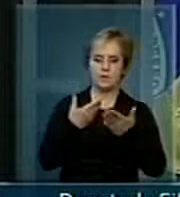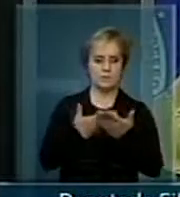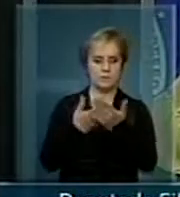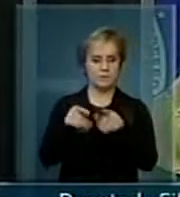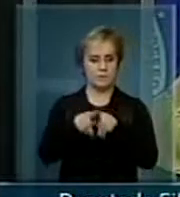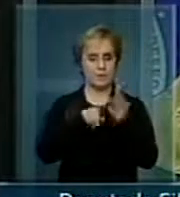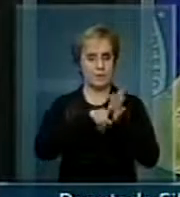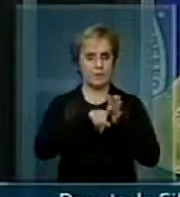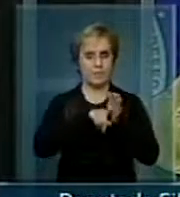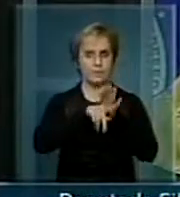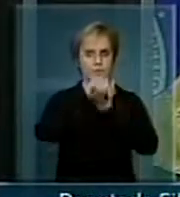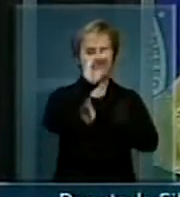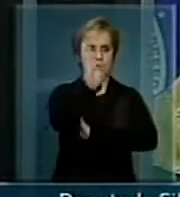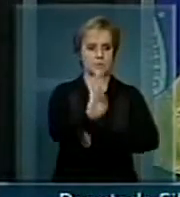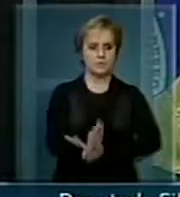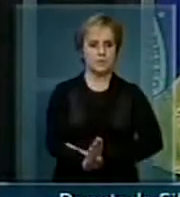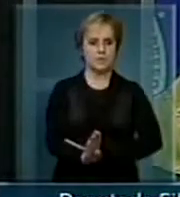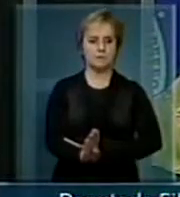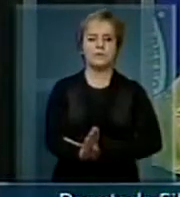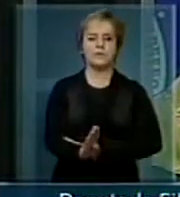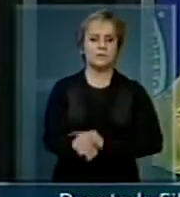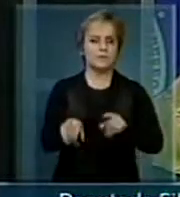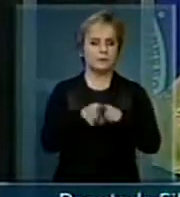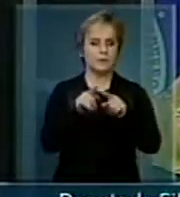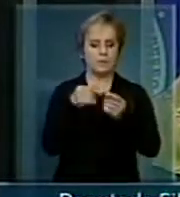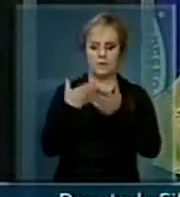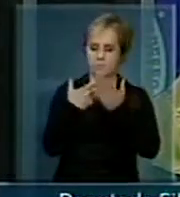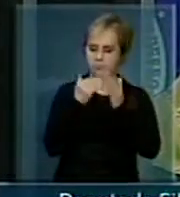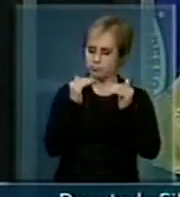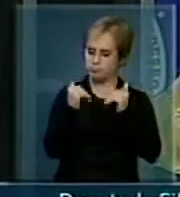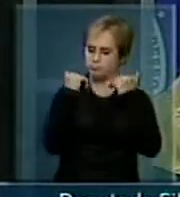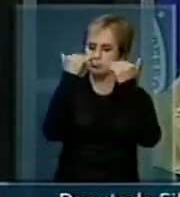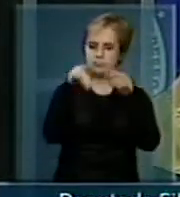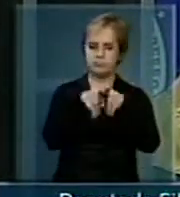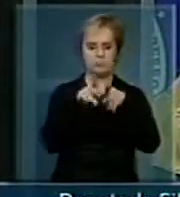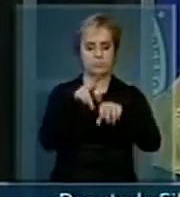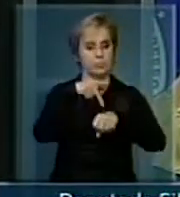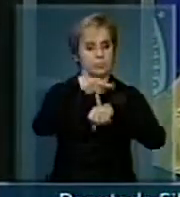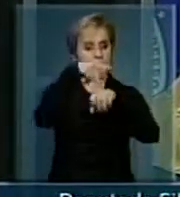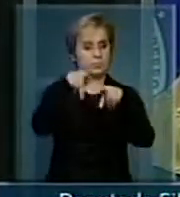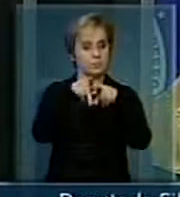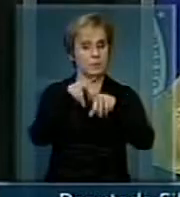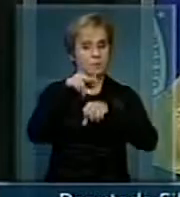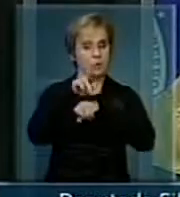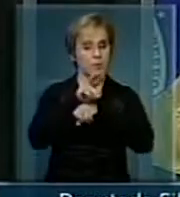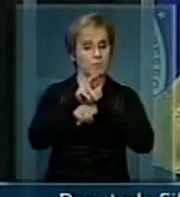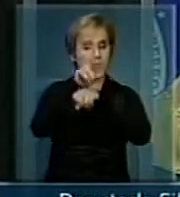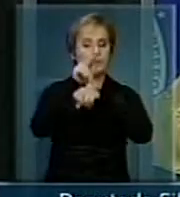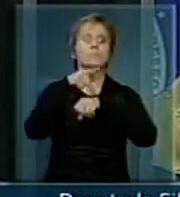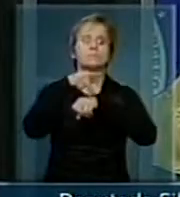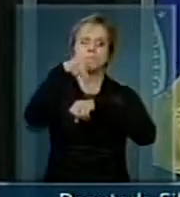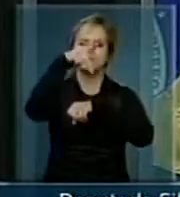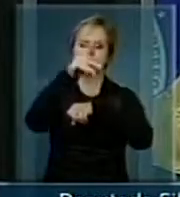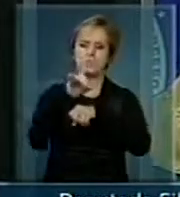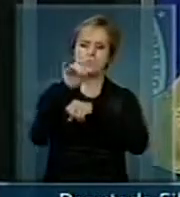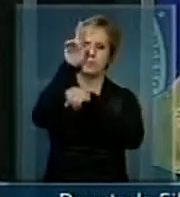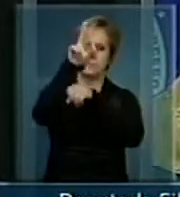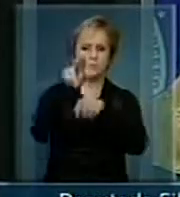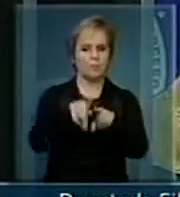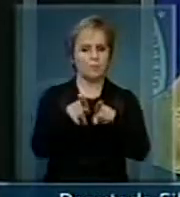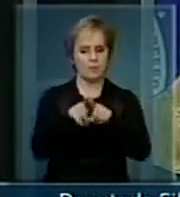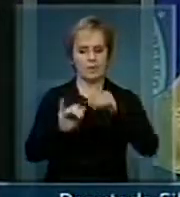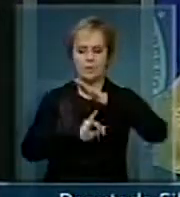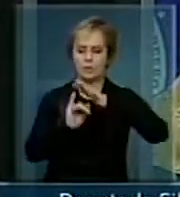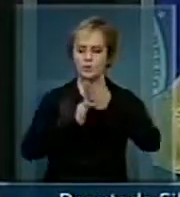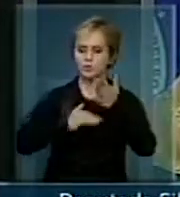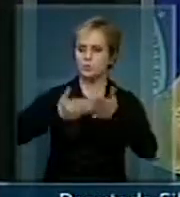pesquisadores brasileiros da graduação ao nível de pós-doutoramento para as melhores instituições de ensino